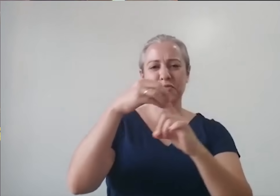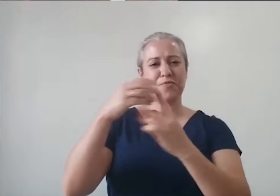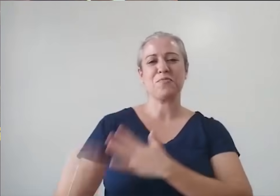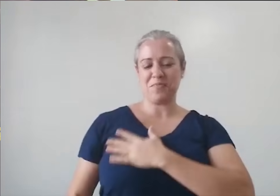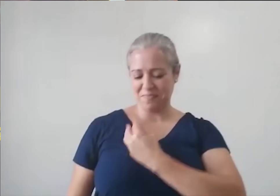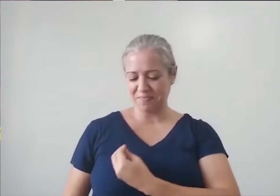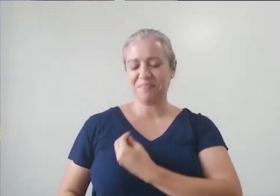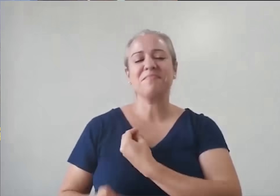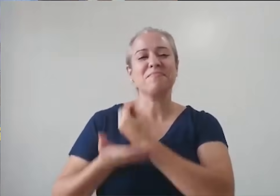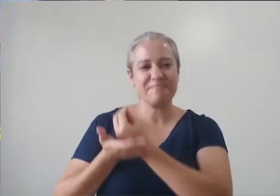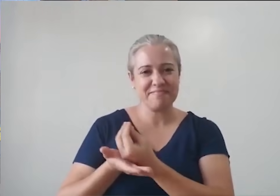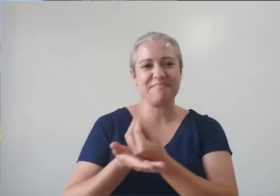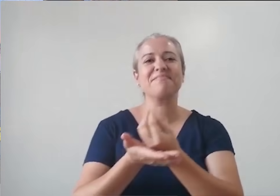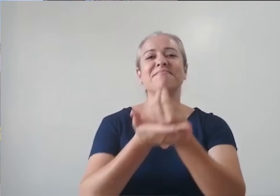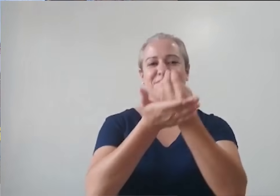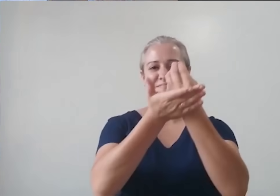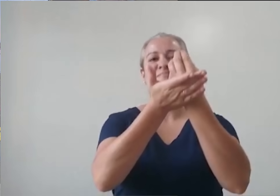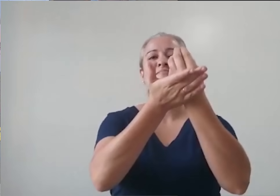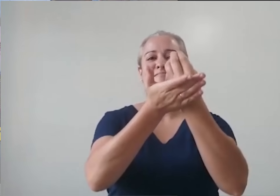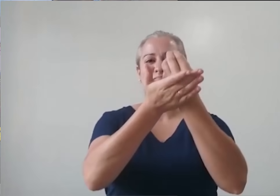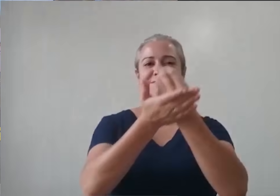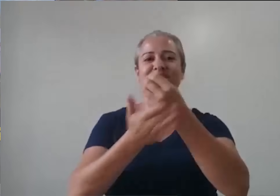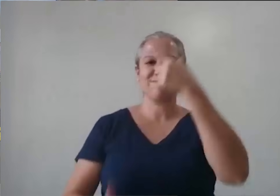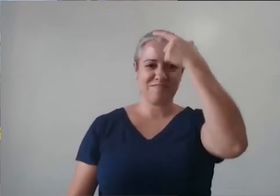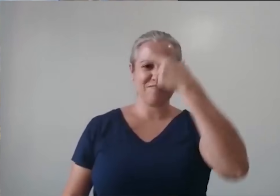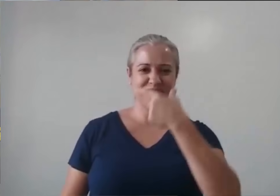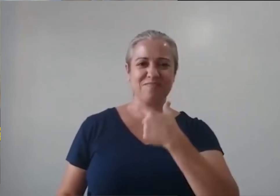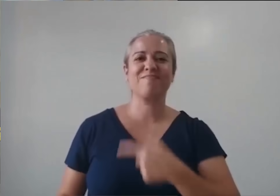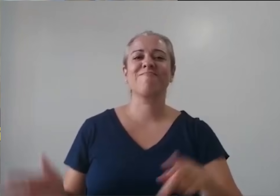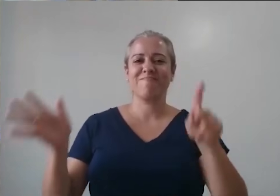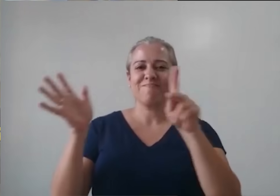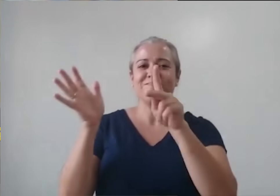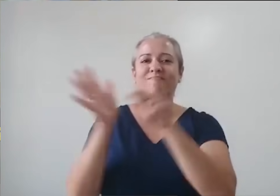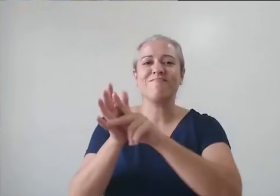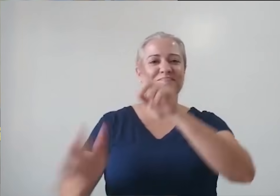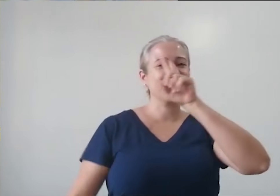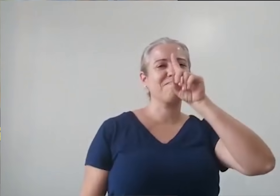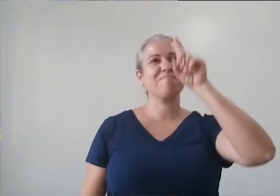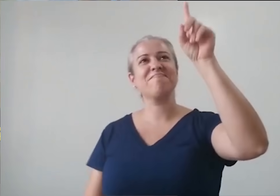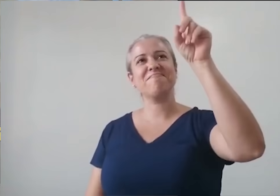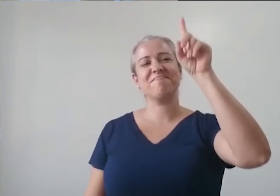Digno da minha vida, tu és, Senhor. Oh, eu sou teu.